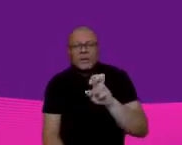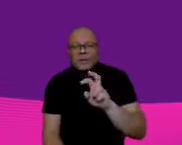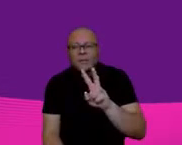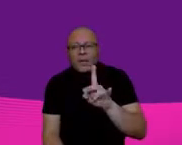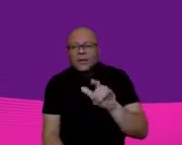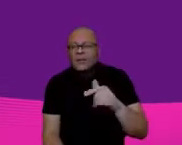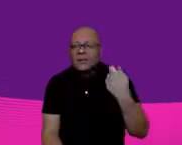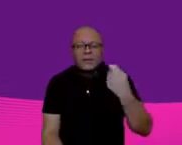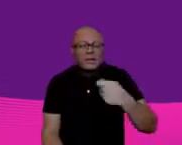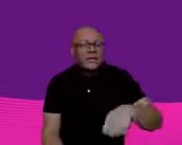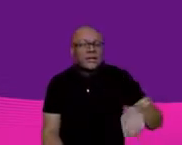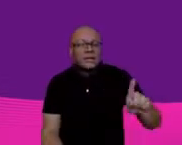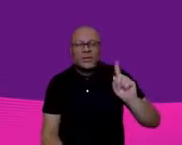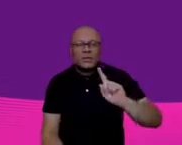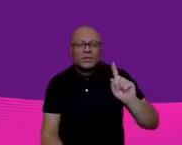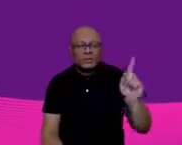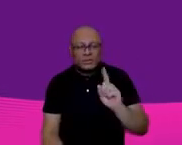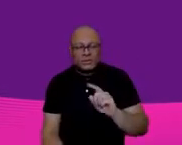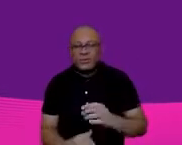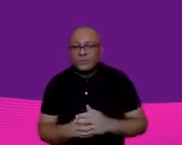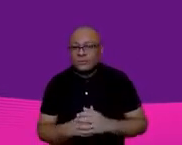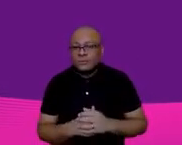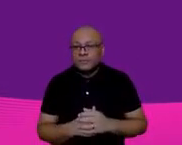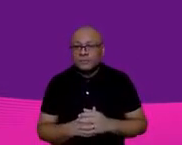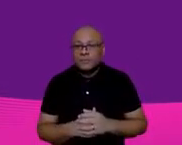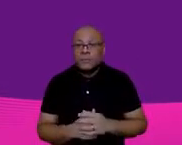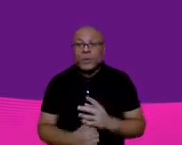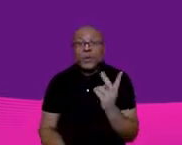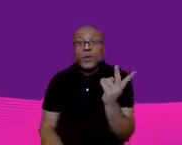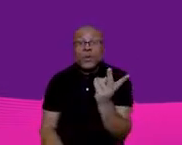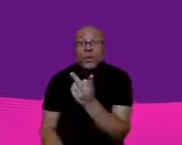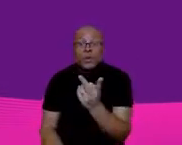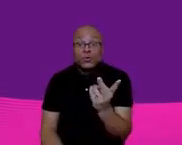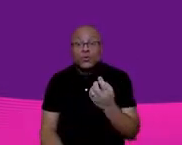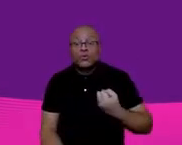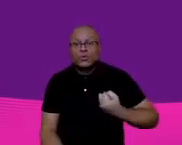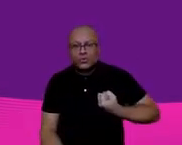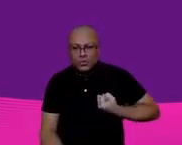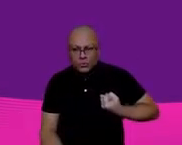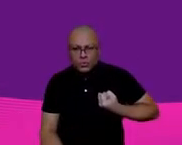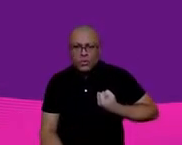pelve. Os dois números são definidos,